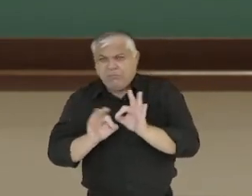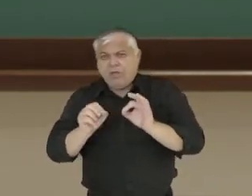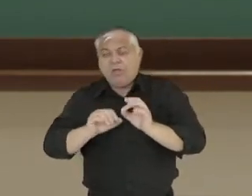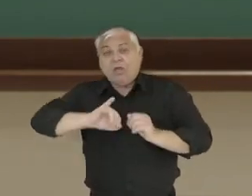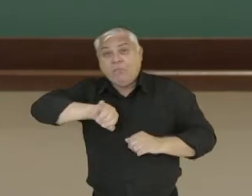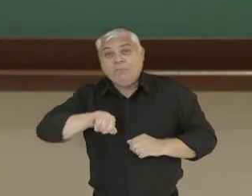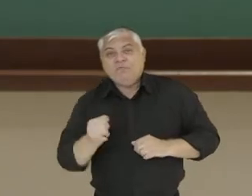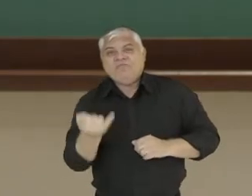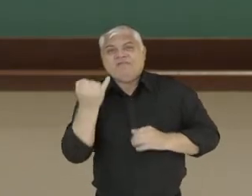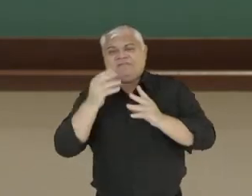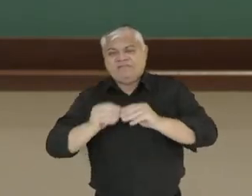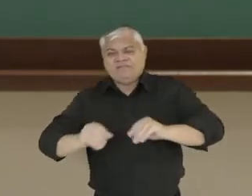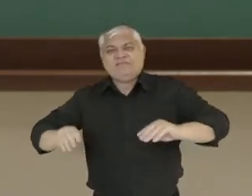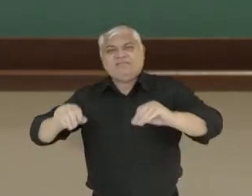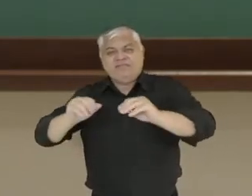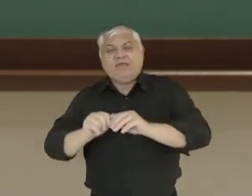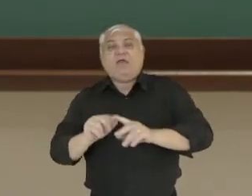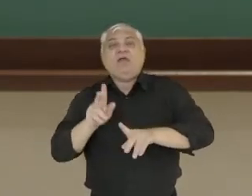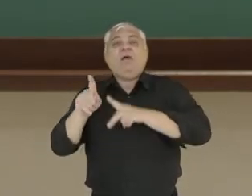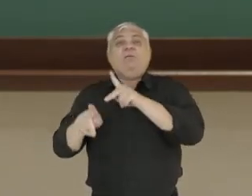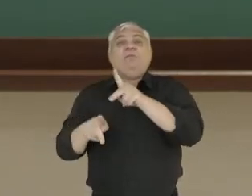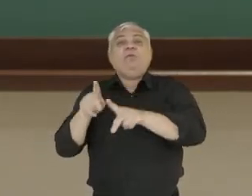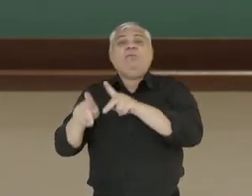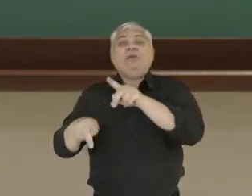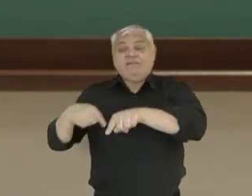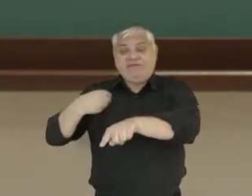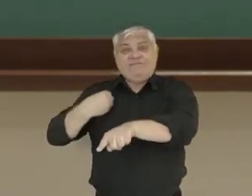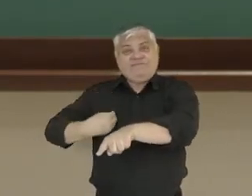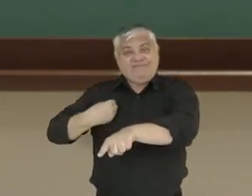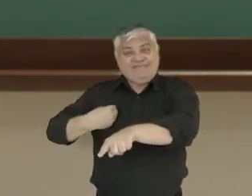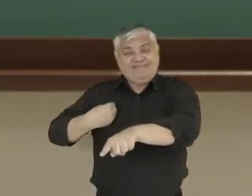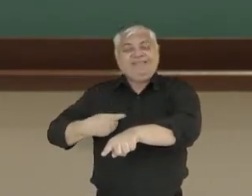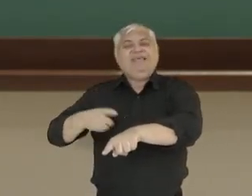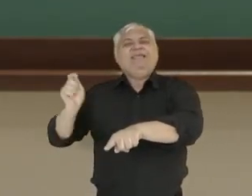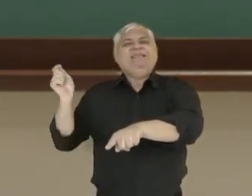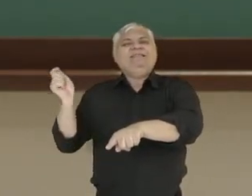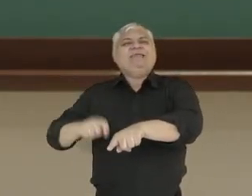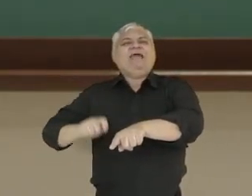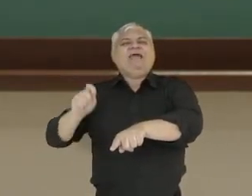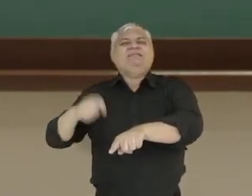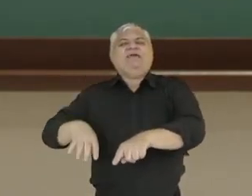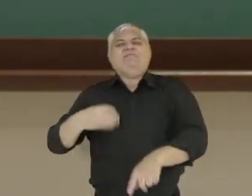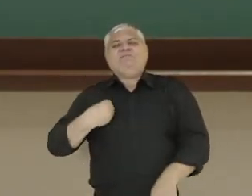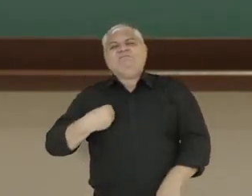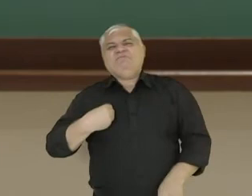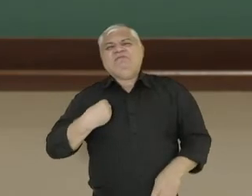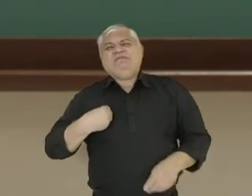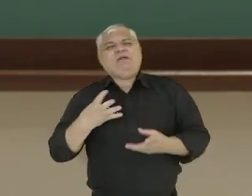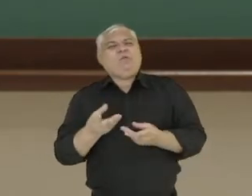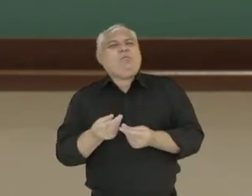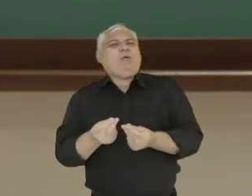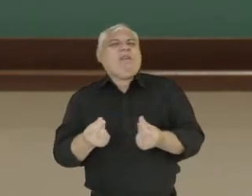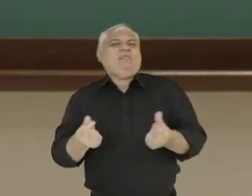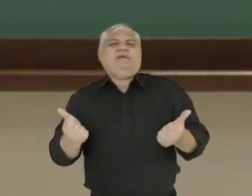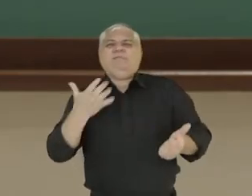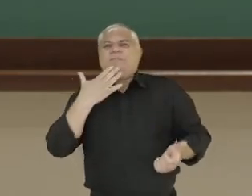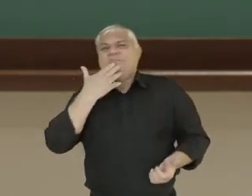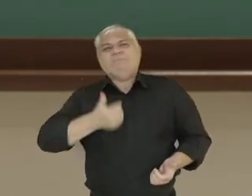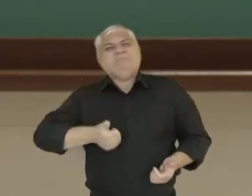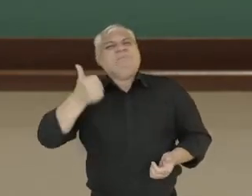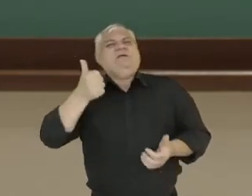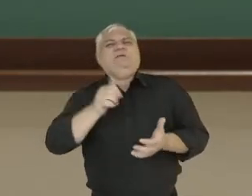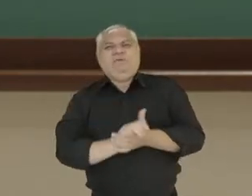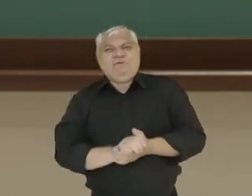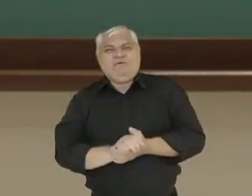com certeza a população que ali estará vivendo terá condições de vida muito melhores, muito mais